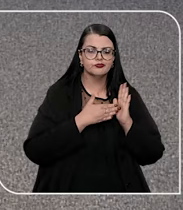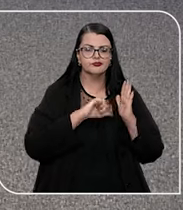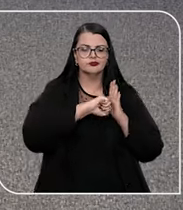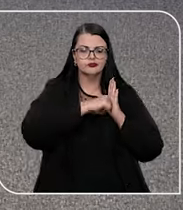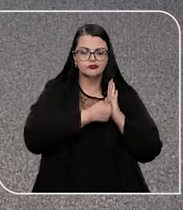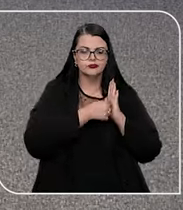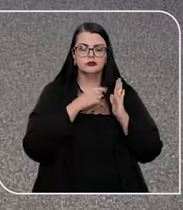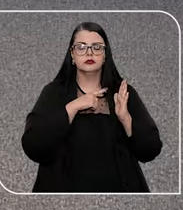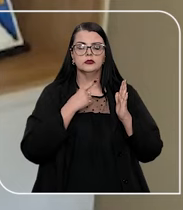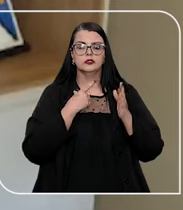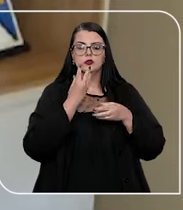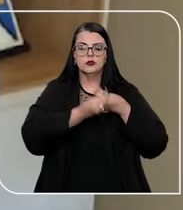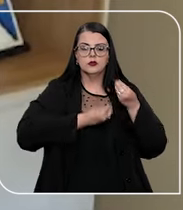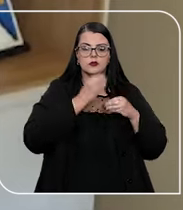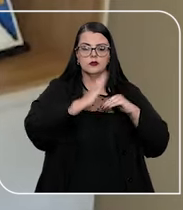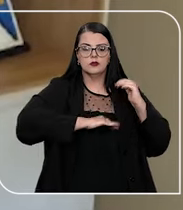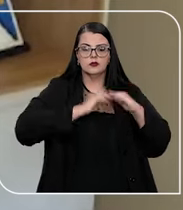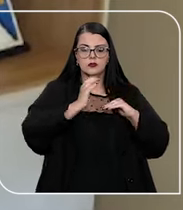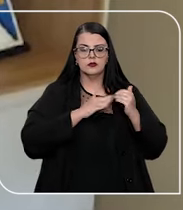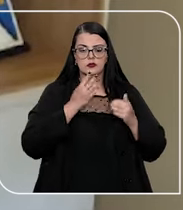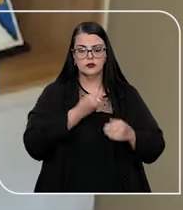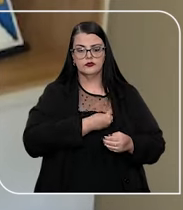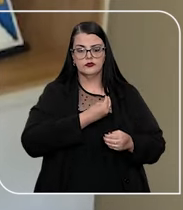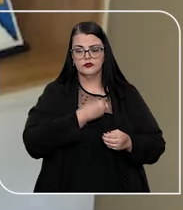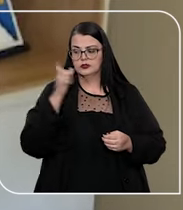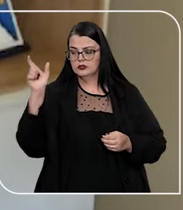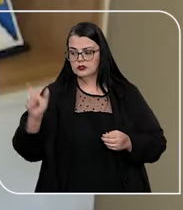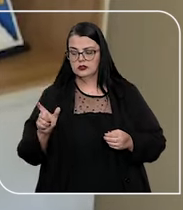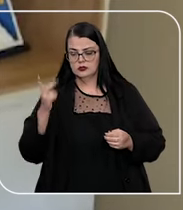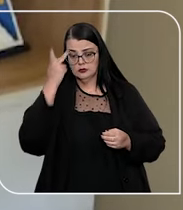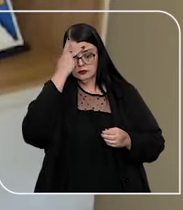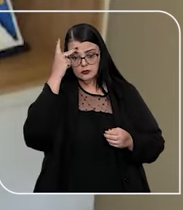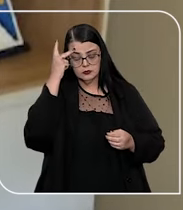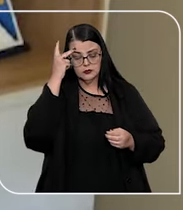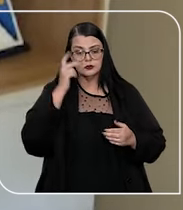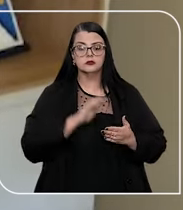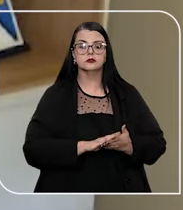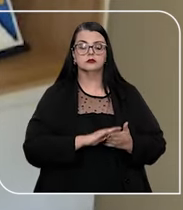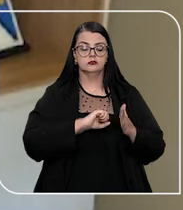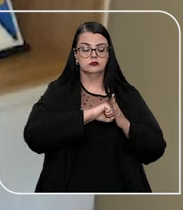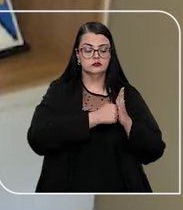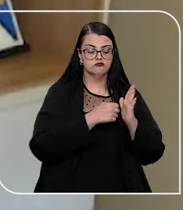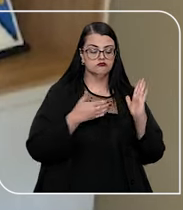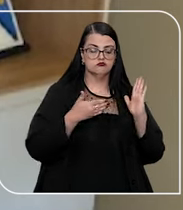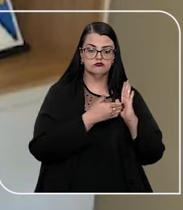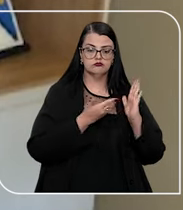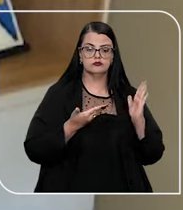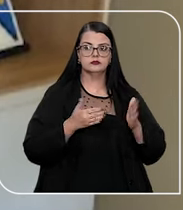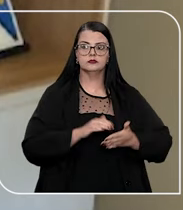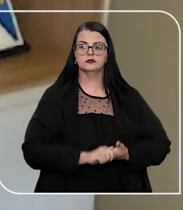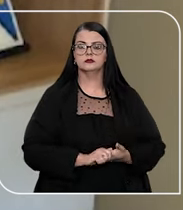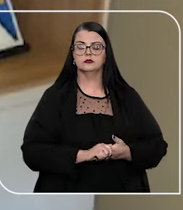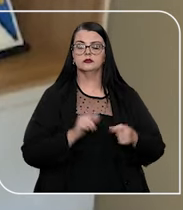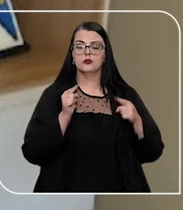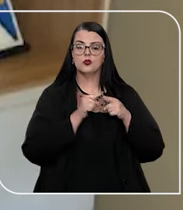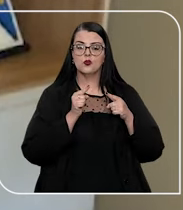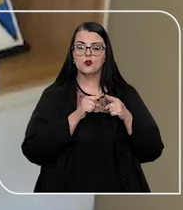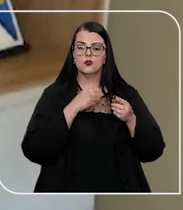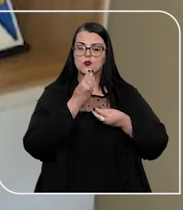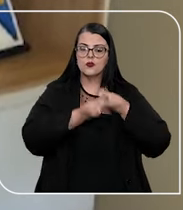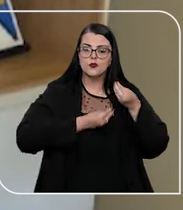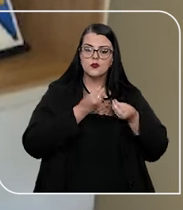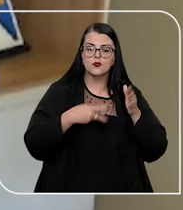interdição abrange atos da vida civil do interditado atos esses